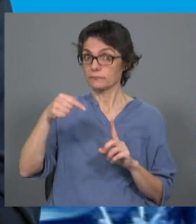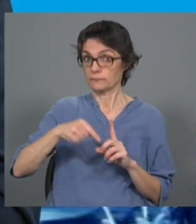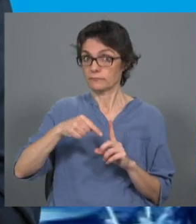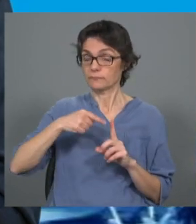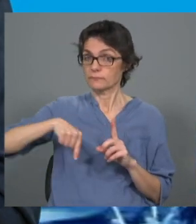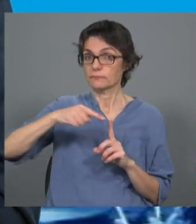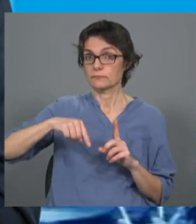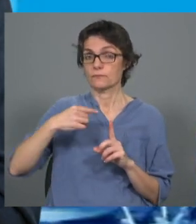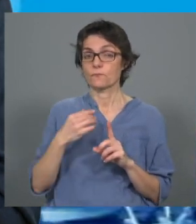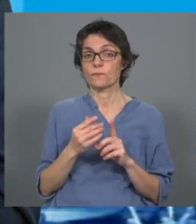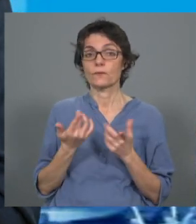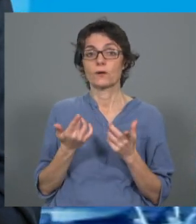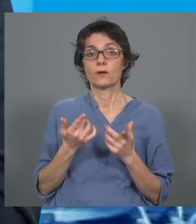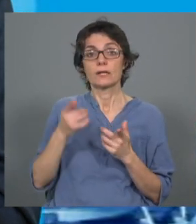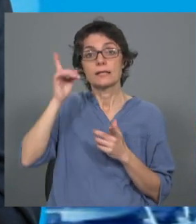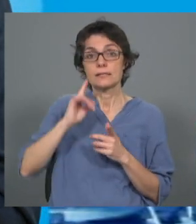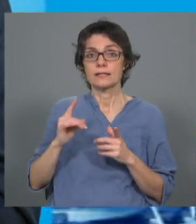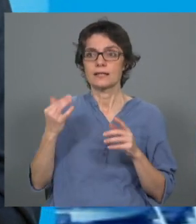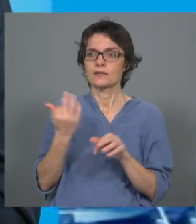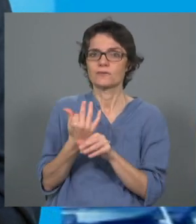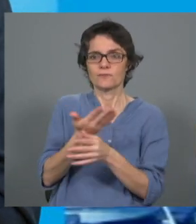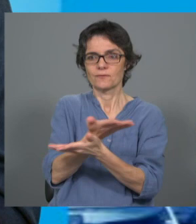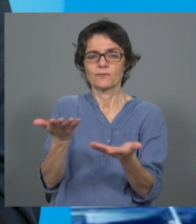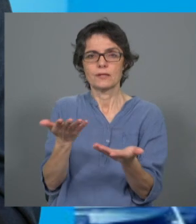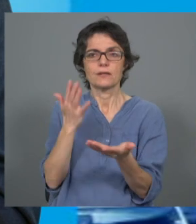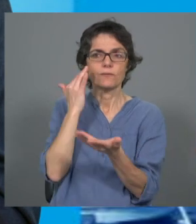estas comemorações, procurámos que